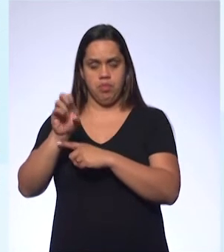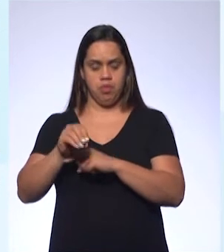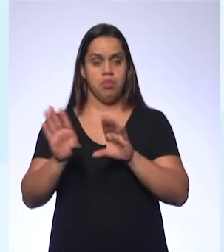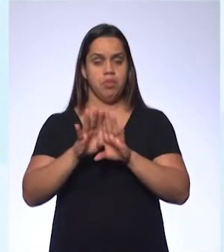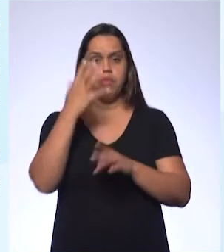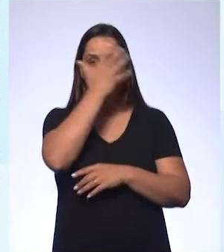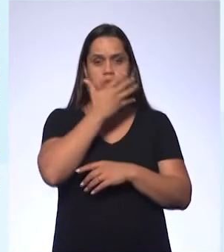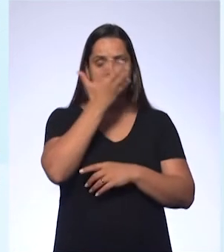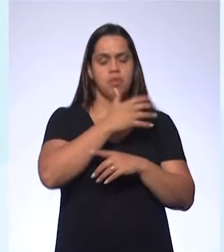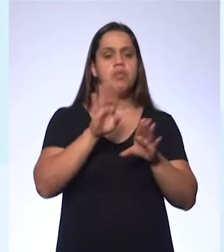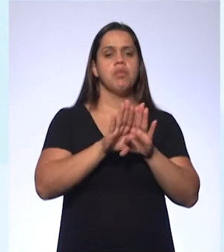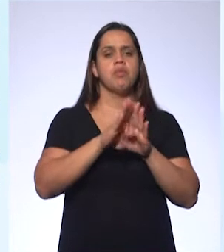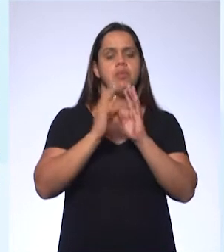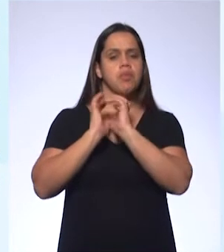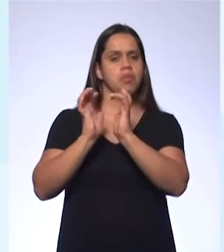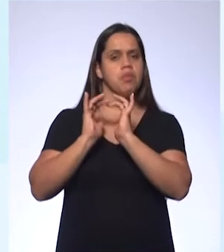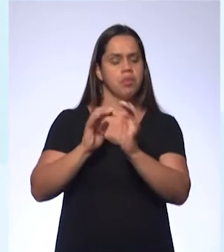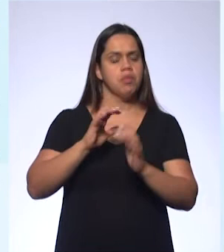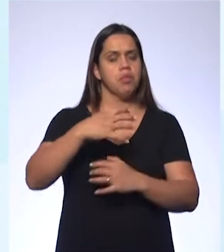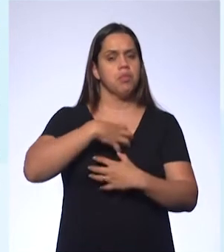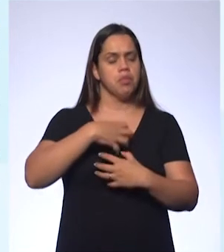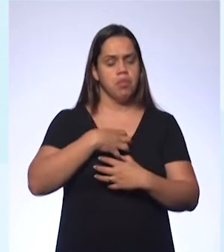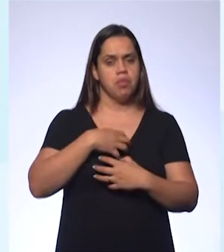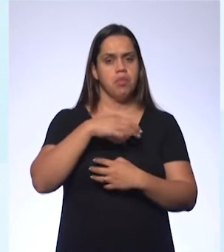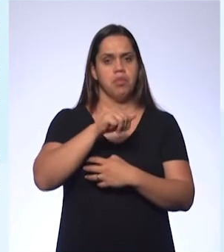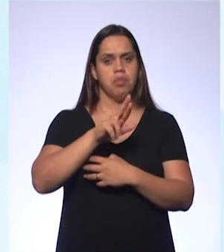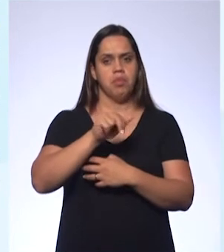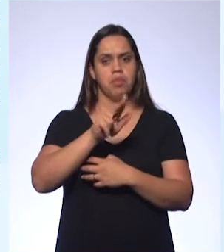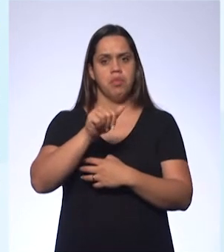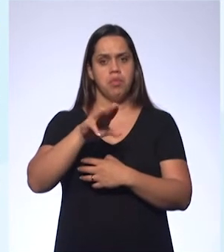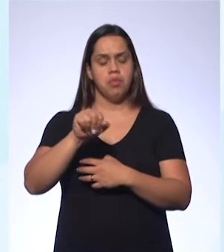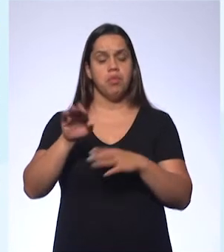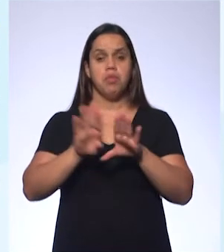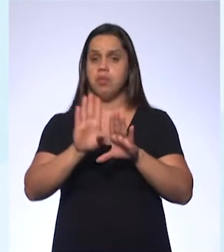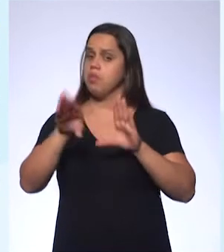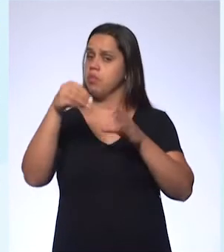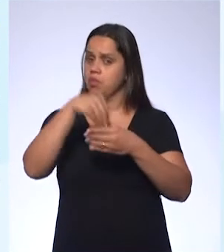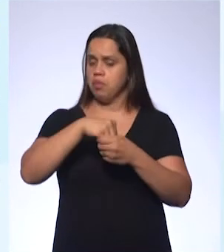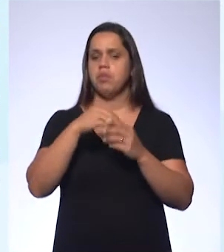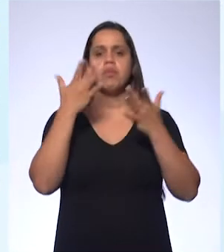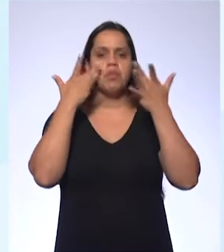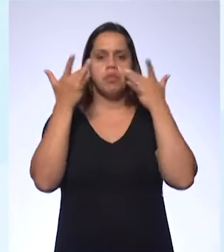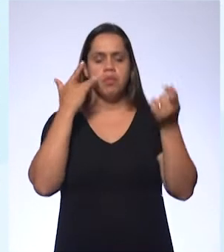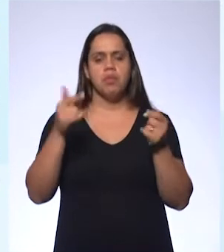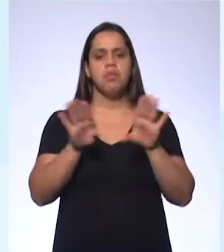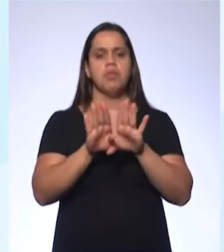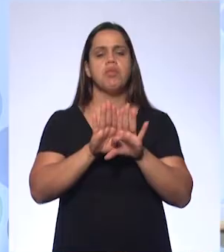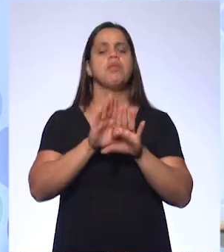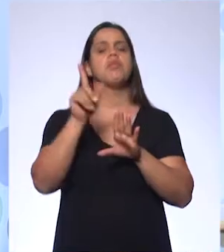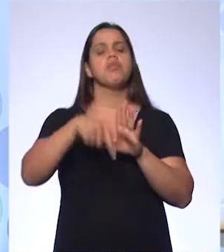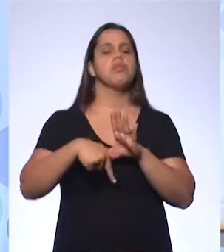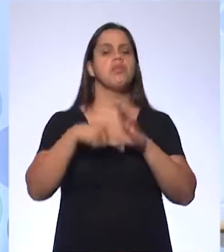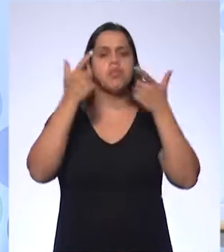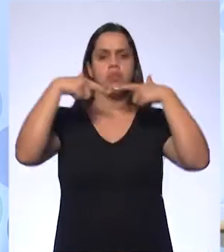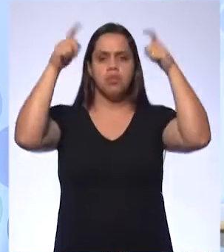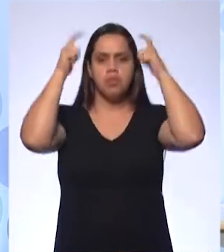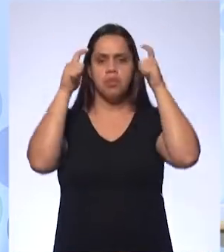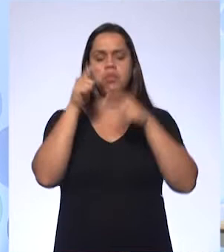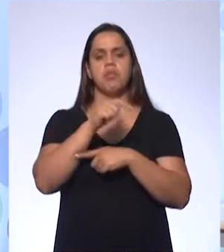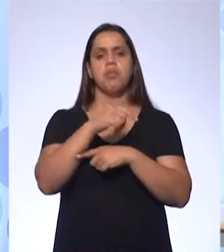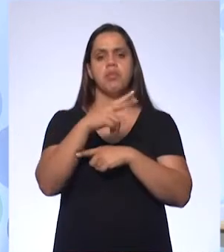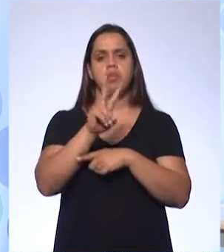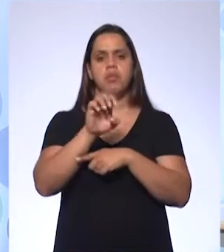de João Miramar, e, dentro do teatro, que ele também era um exímio dramaturgo, aí a peça teatral O Rei da Vela. Tá?